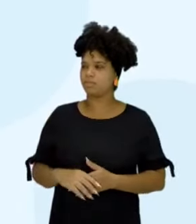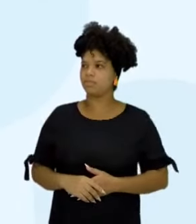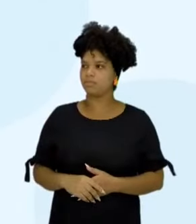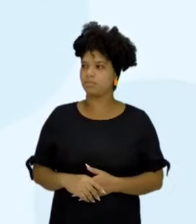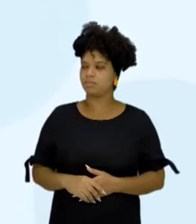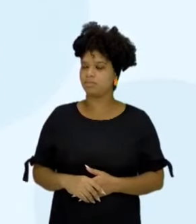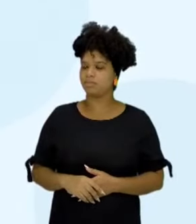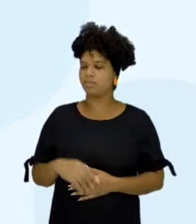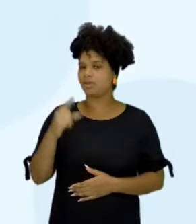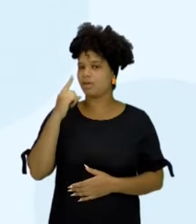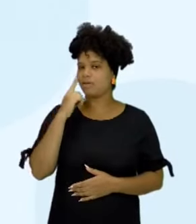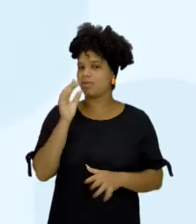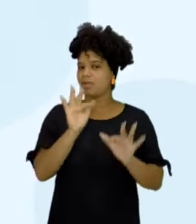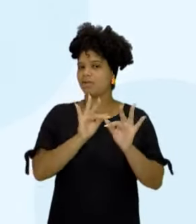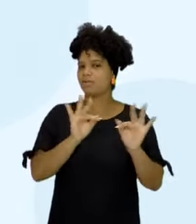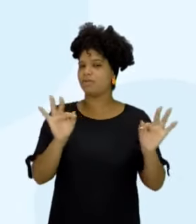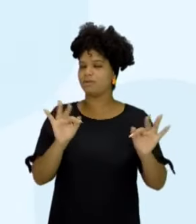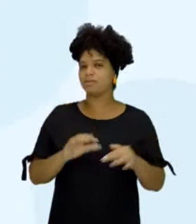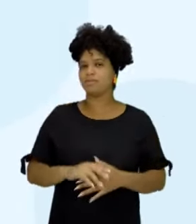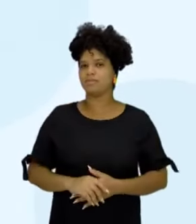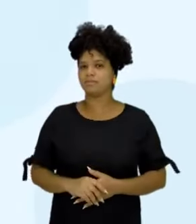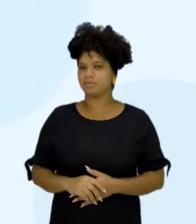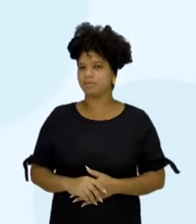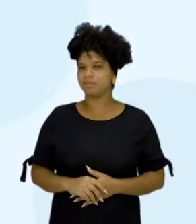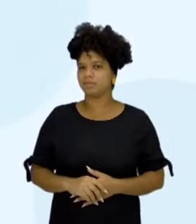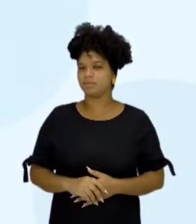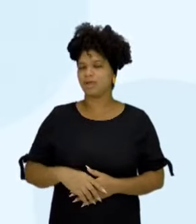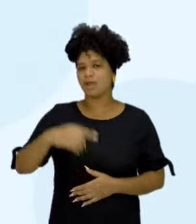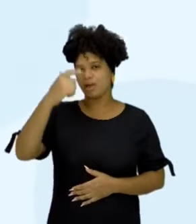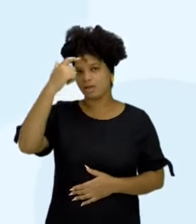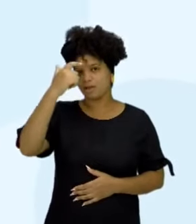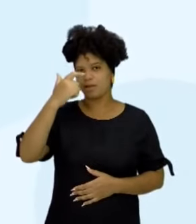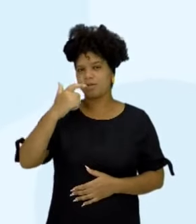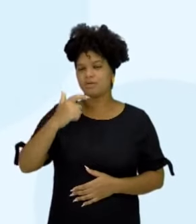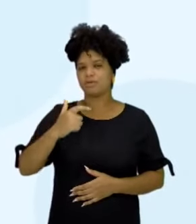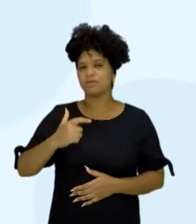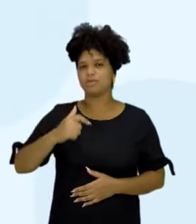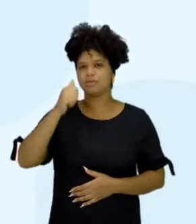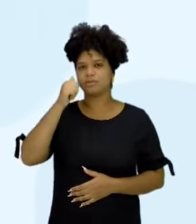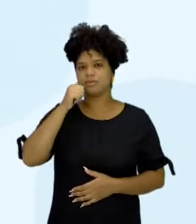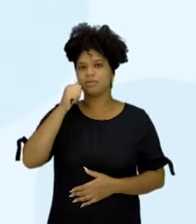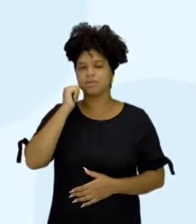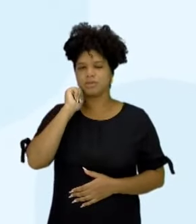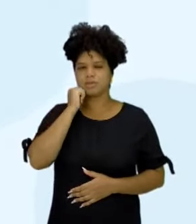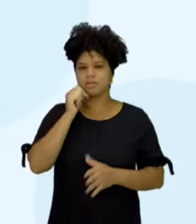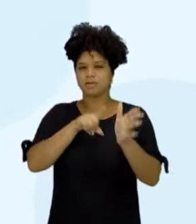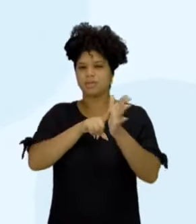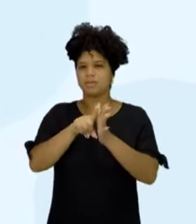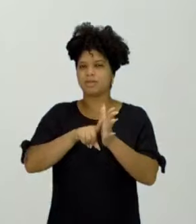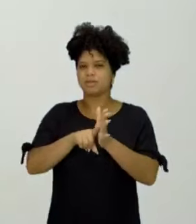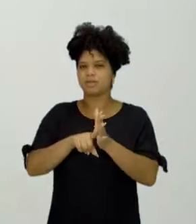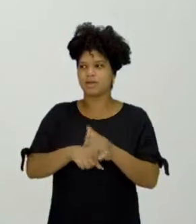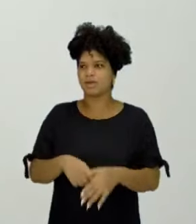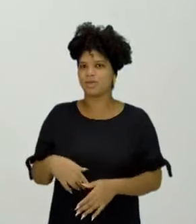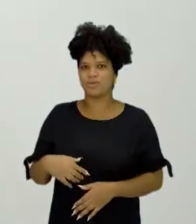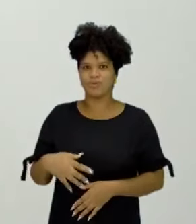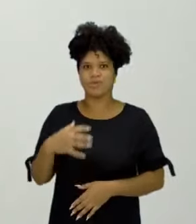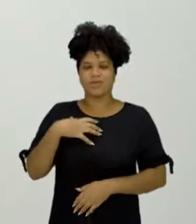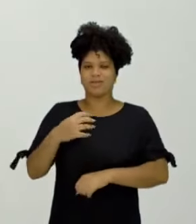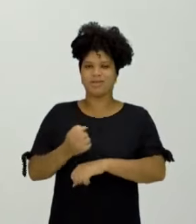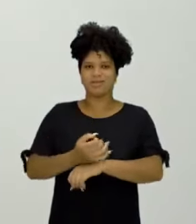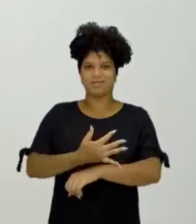afirmação. I am a researcher, né? Eu sou uma pesquisadora. Até me arrepio, fico muito emocionada,